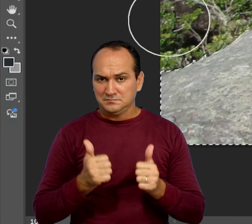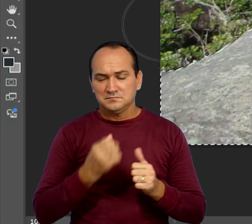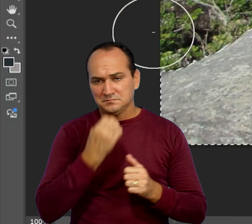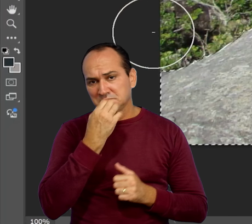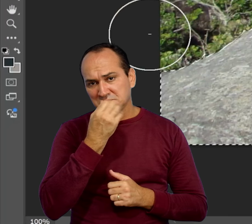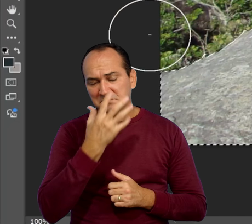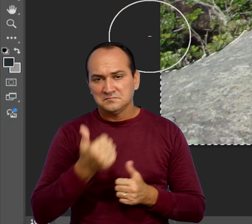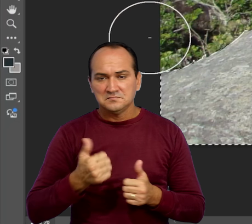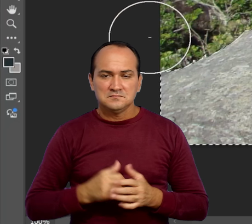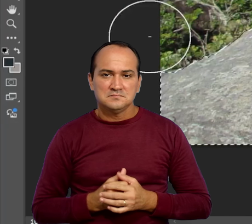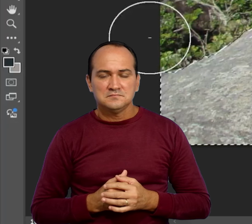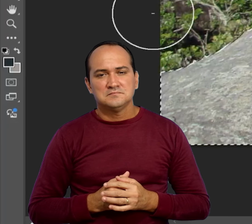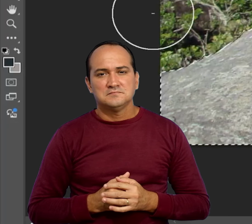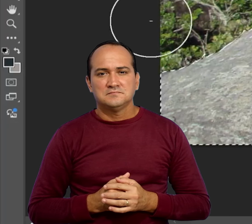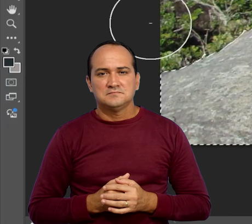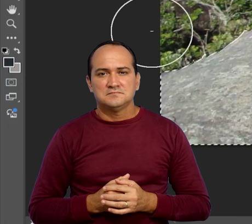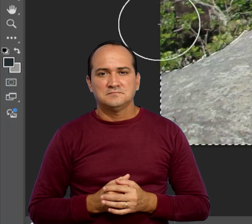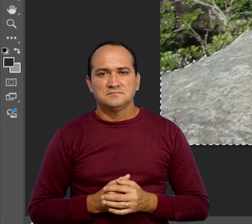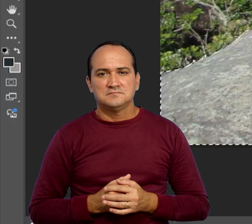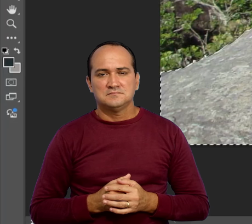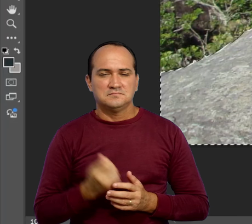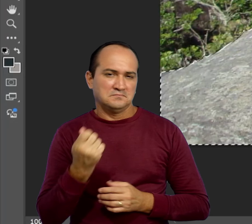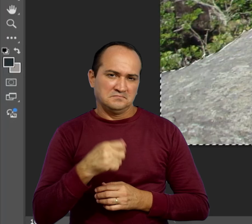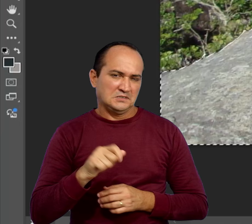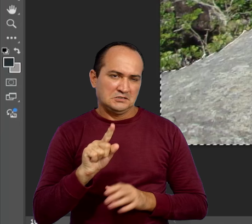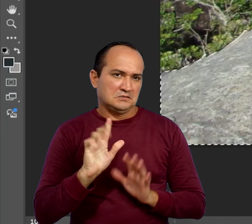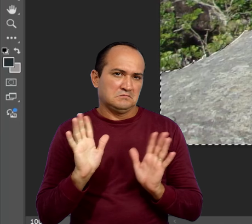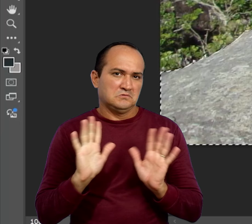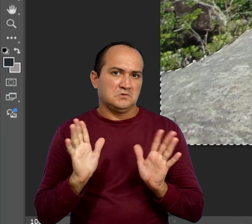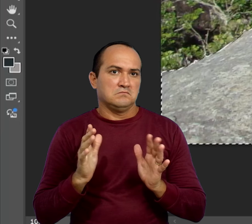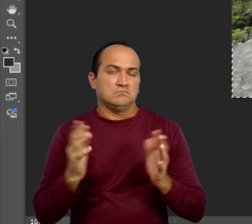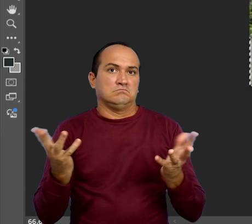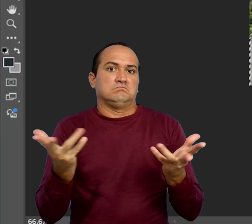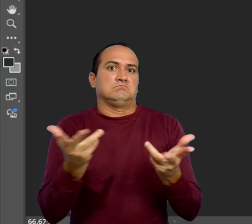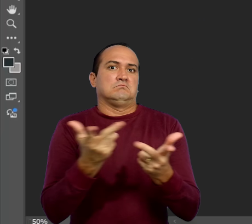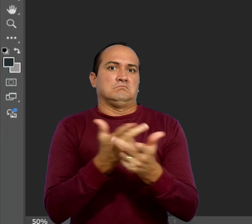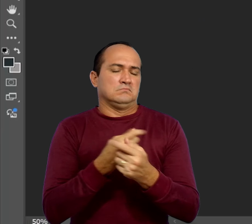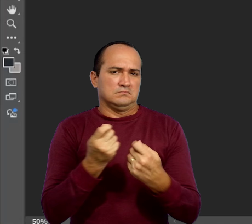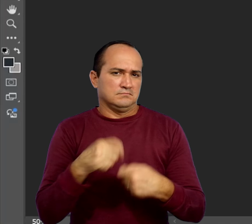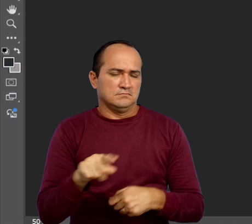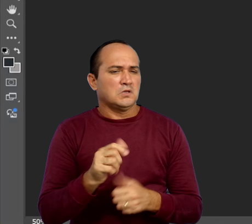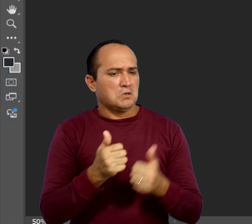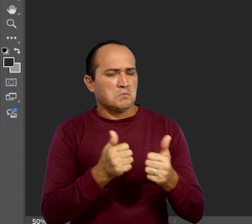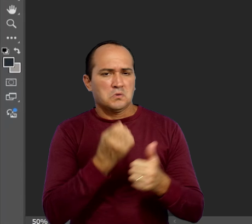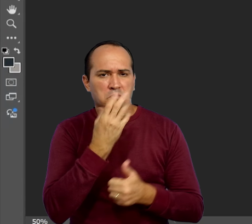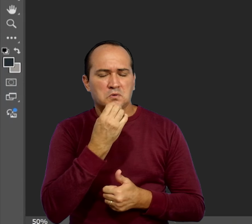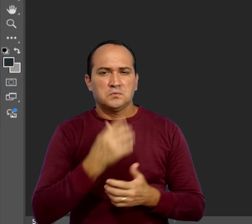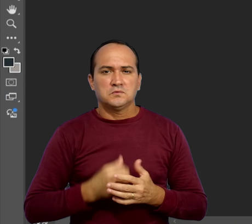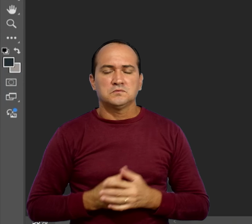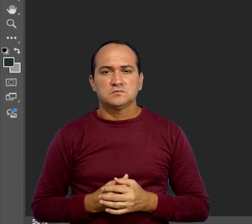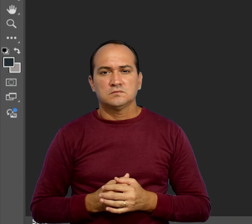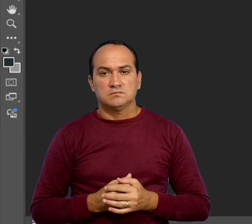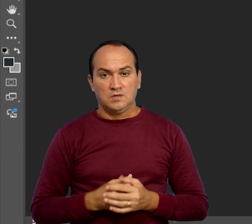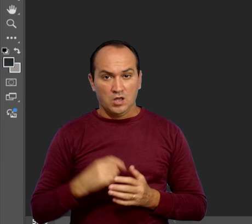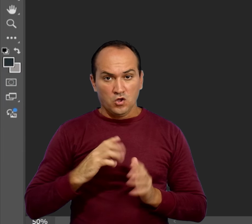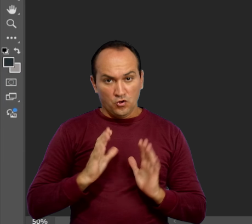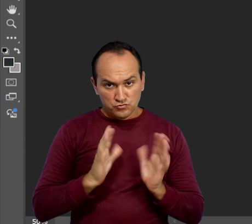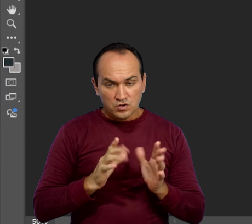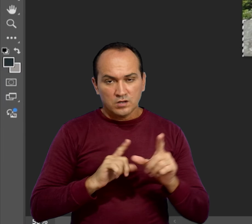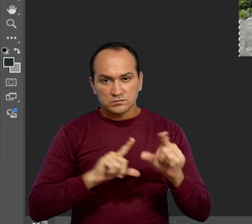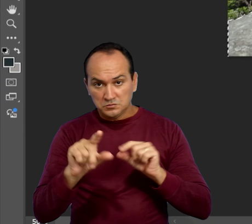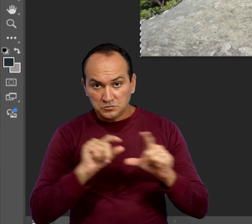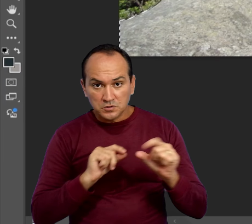Acho que assim está uma boa seleção, certo? Não precisa ser nada assim também fantástico, mas eu acho que está muito boa. E